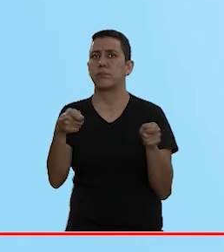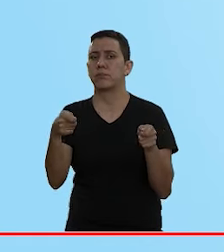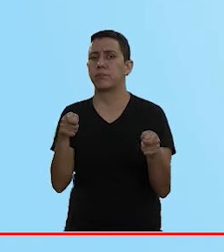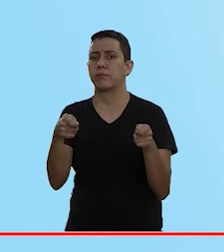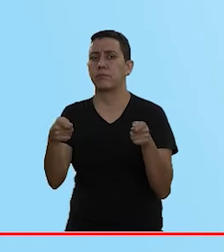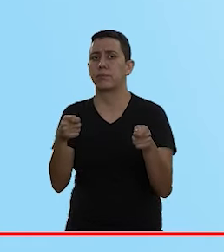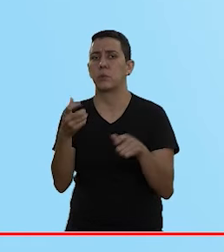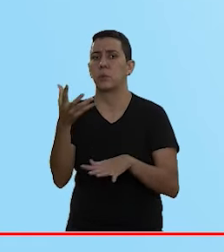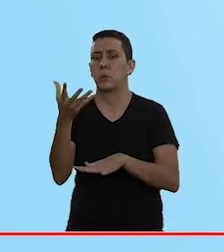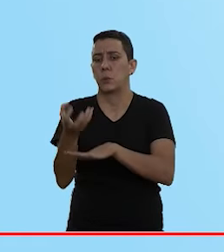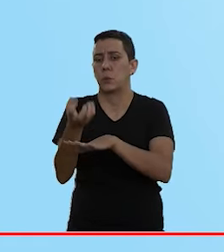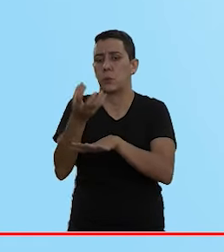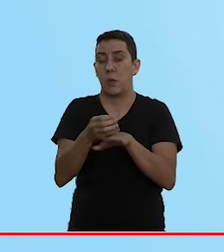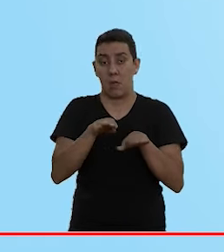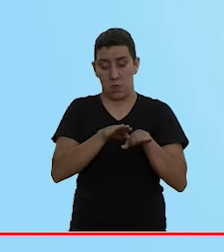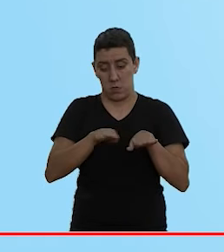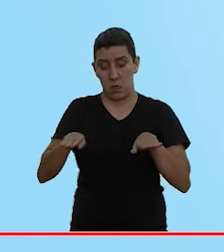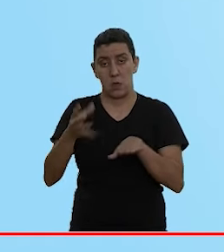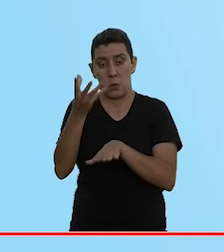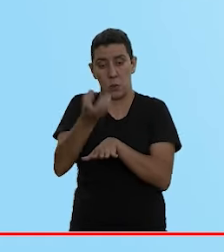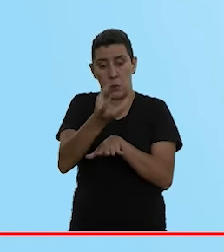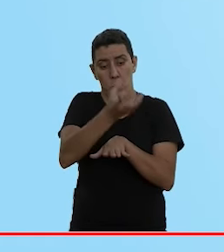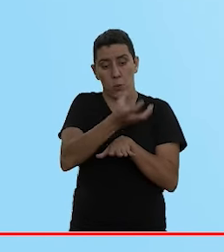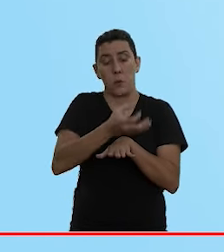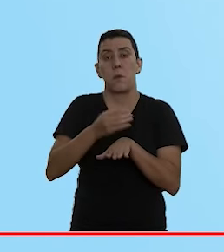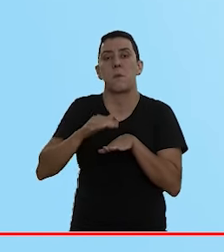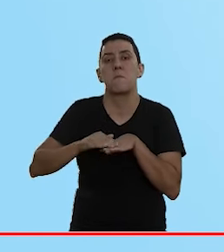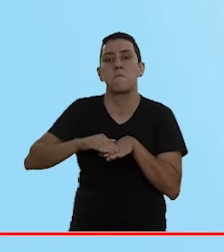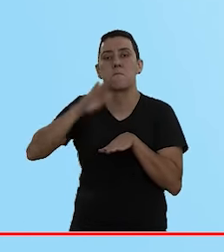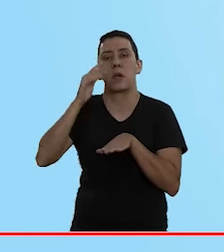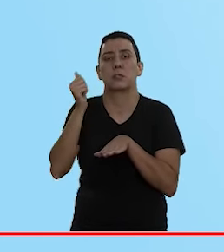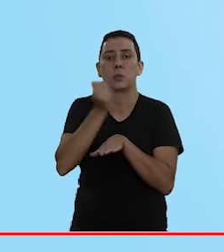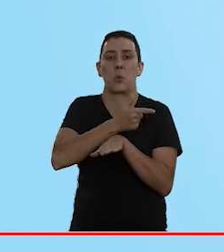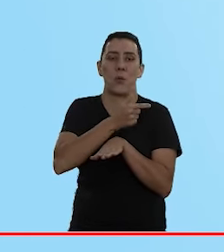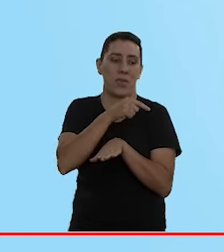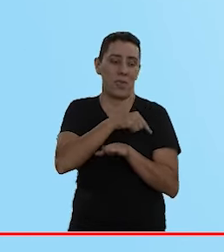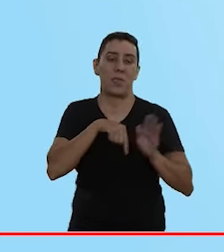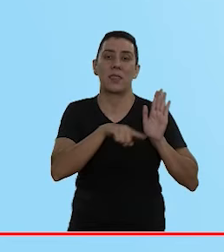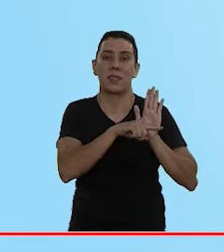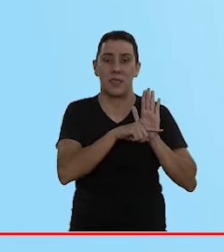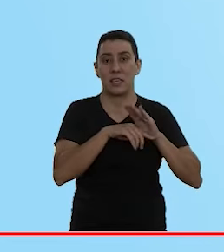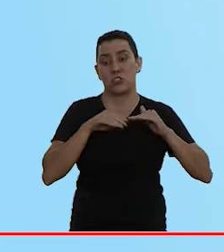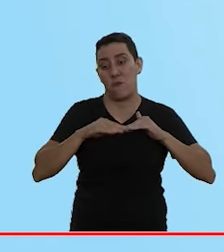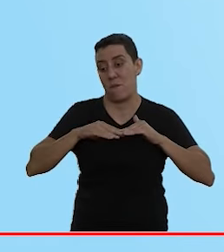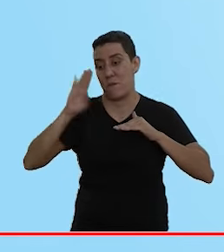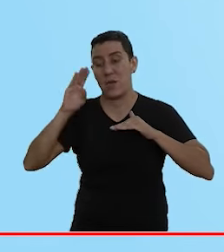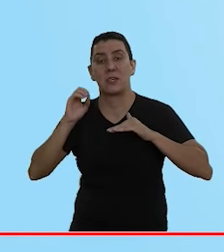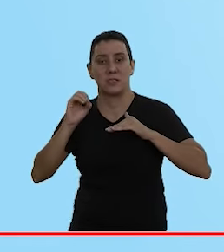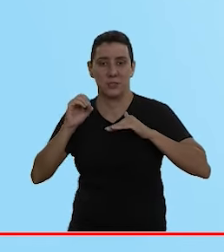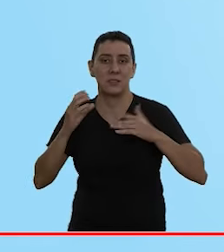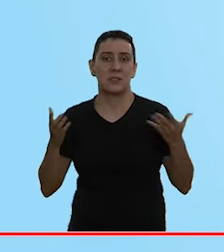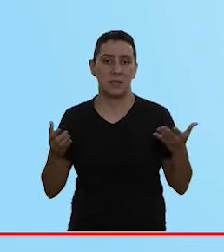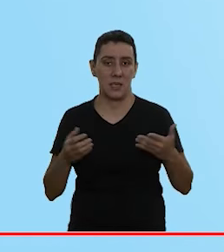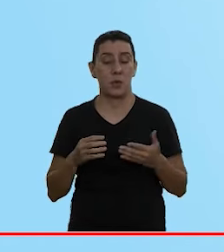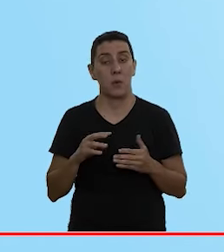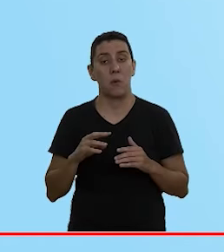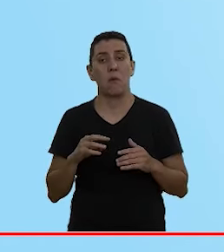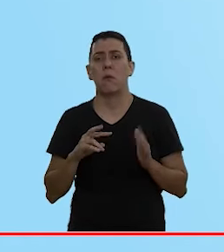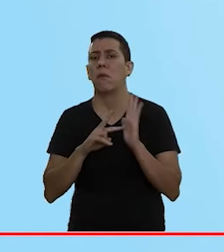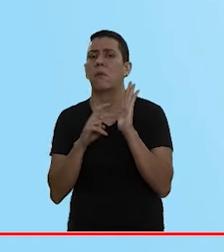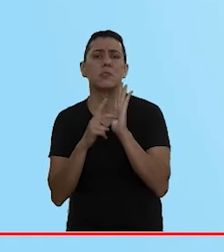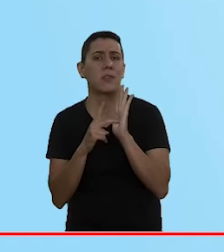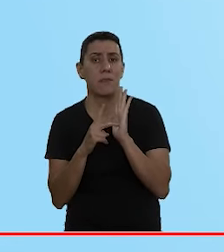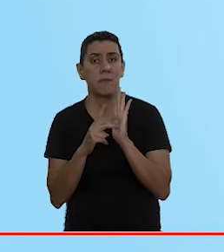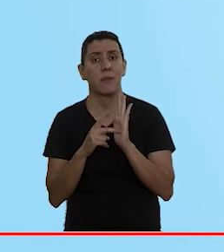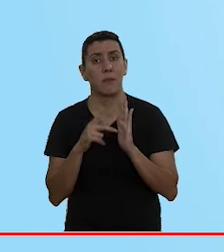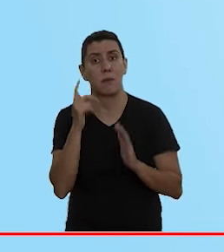os módulos mais negativos tenham uma tensão ligeiramente acima de zero. Isso se traduz também em mais geração de energia,